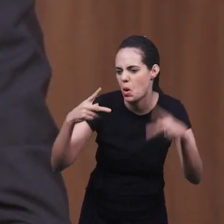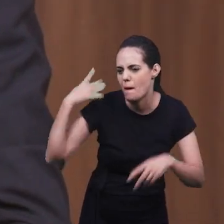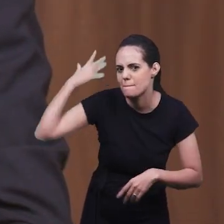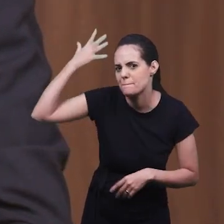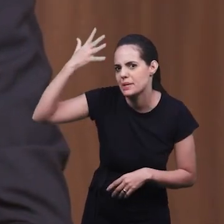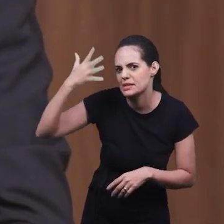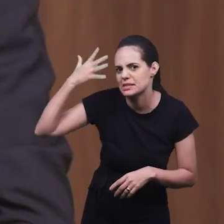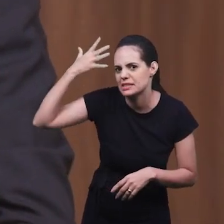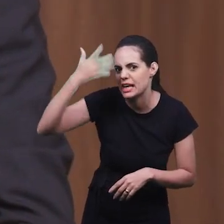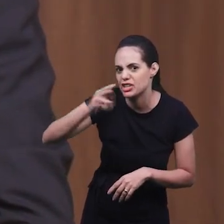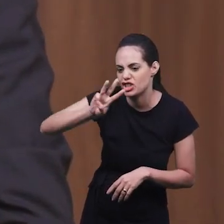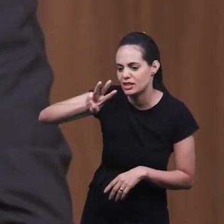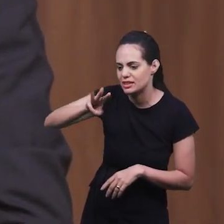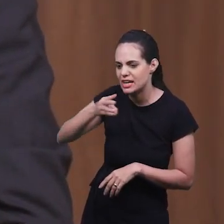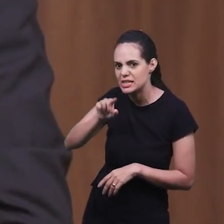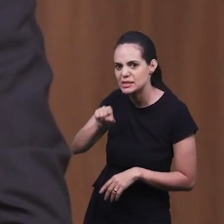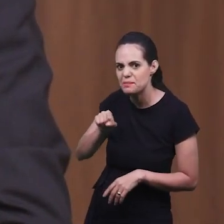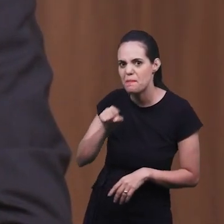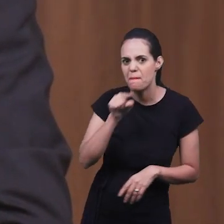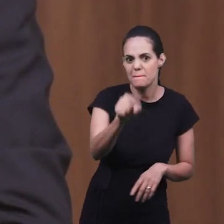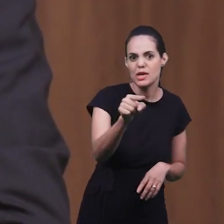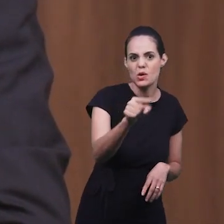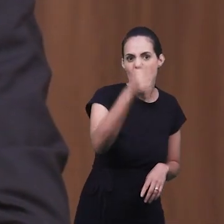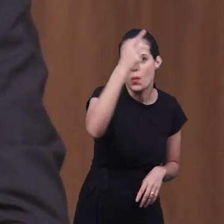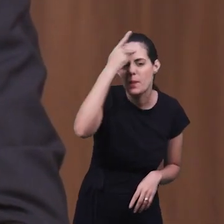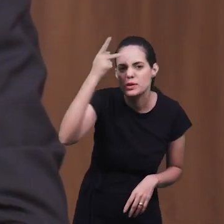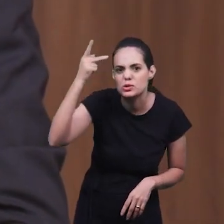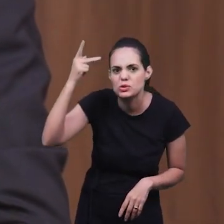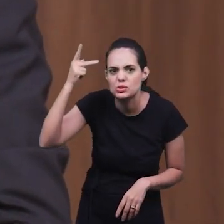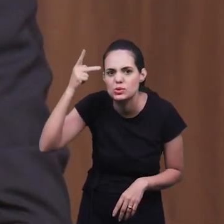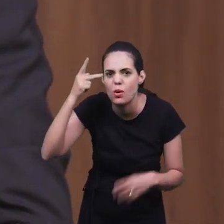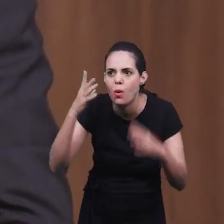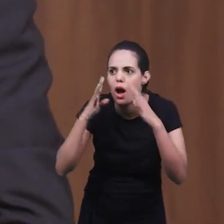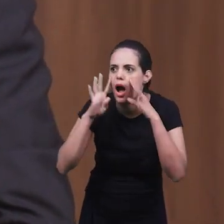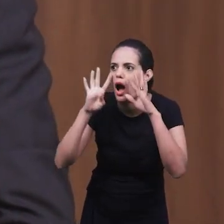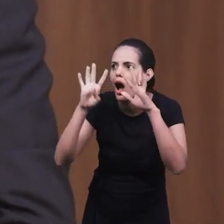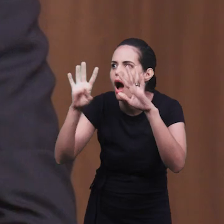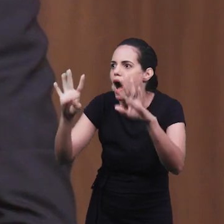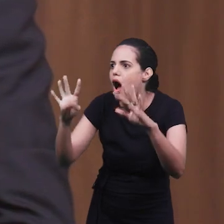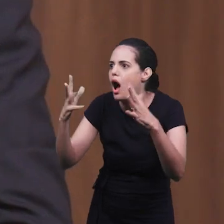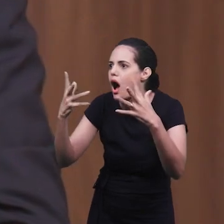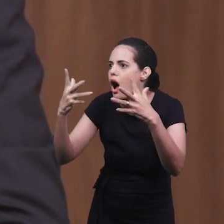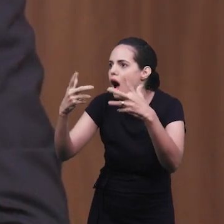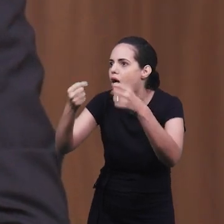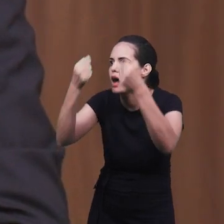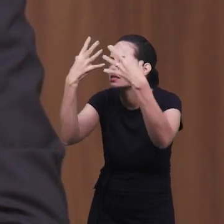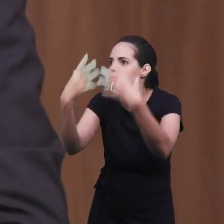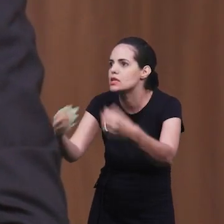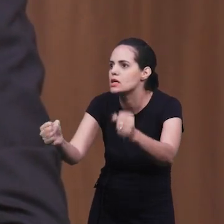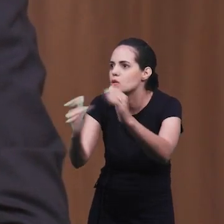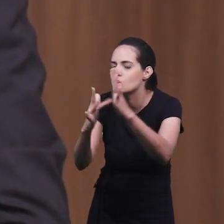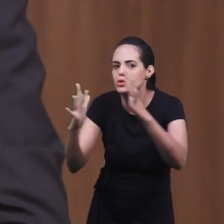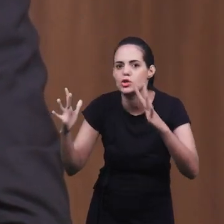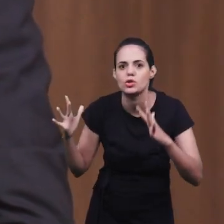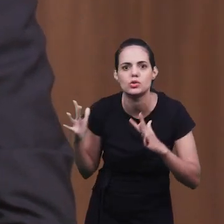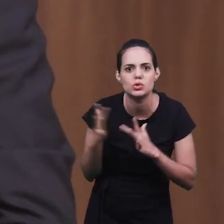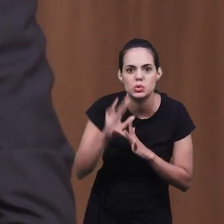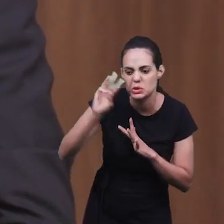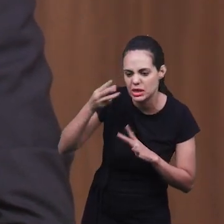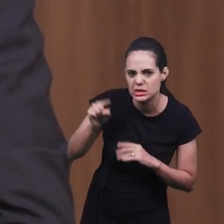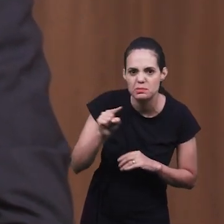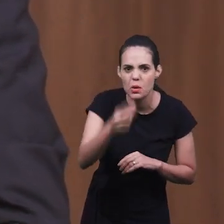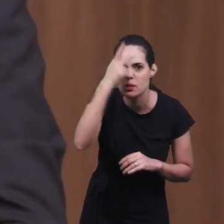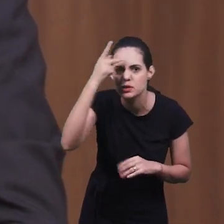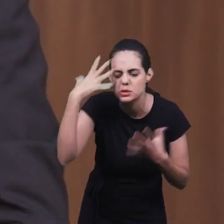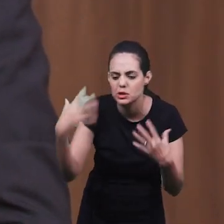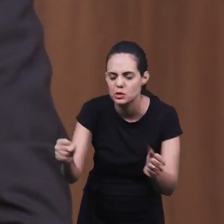se convertem logo após o evento de Pentecostes. Depois, né, a sua ousadia no espírito, né, não tenho prata